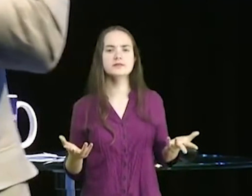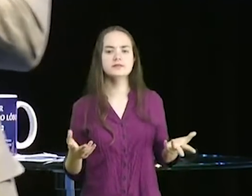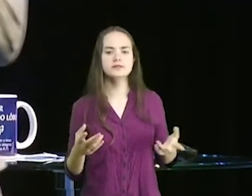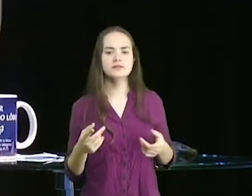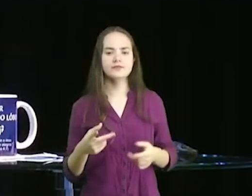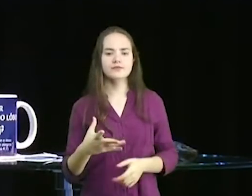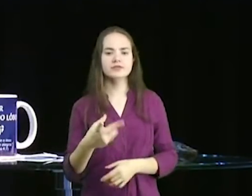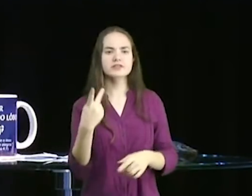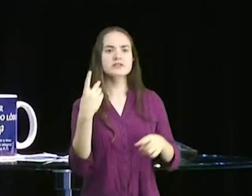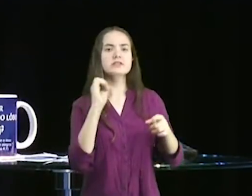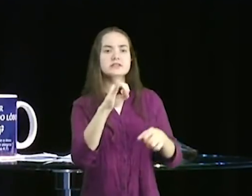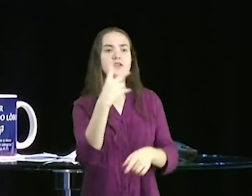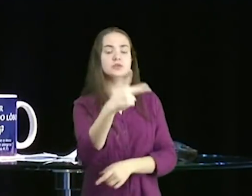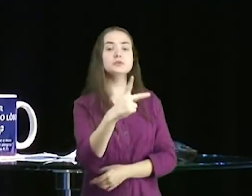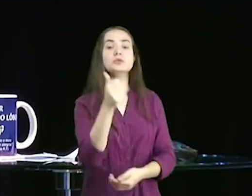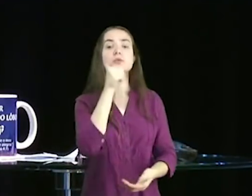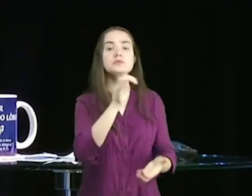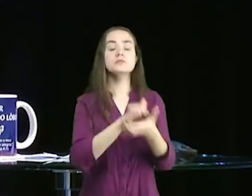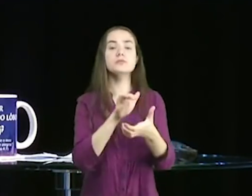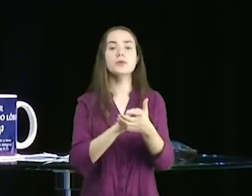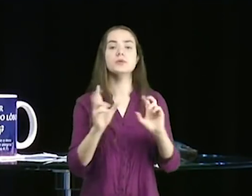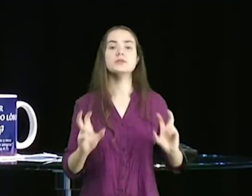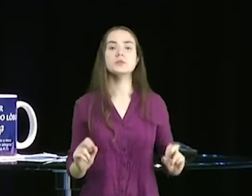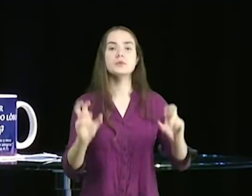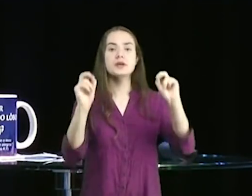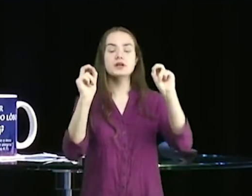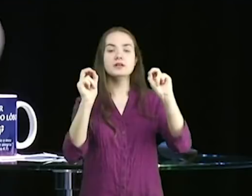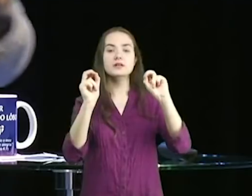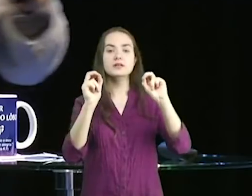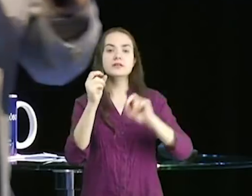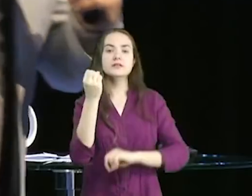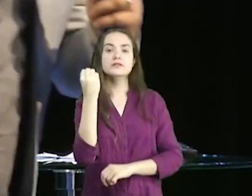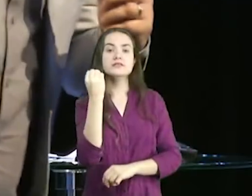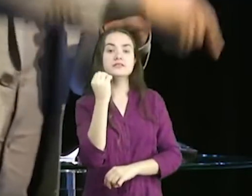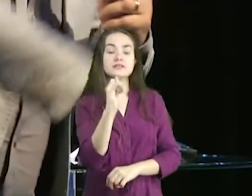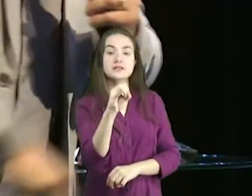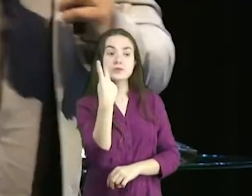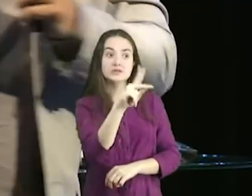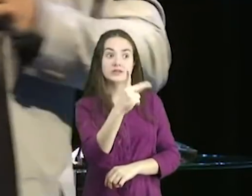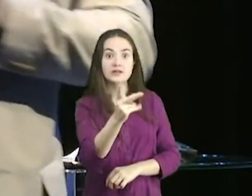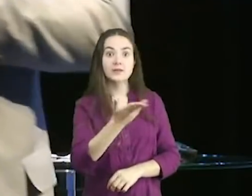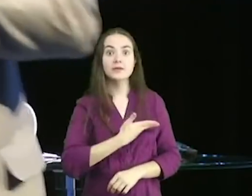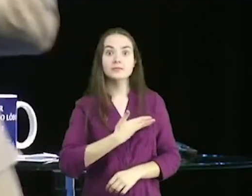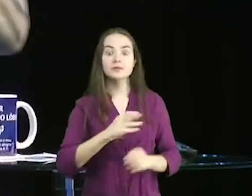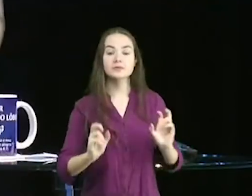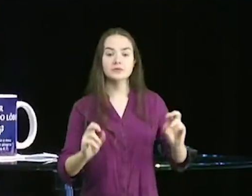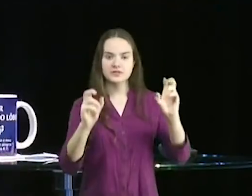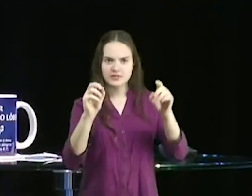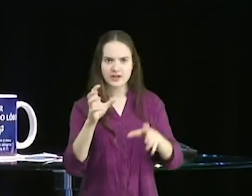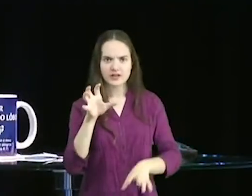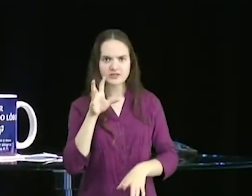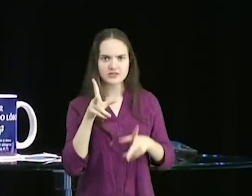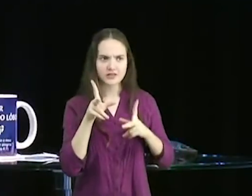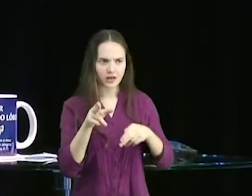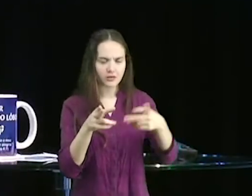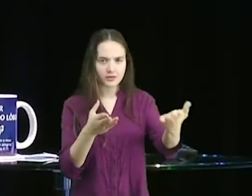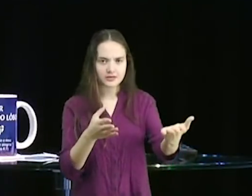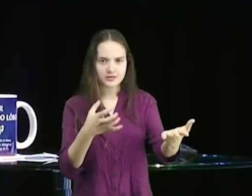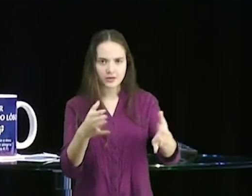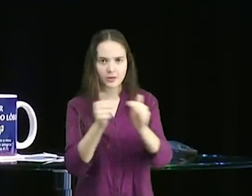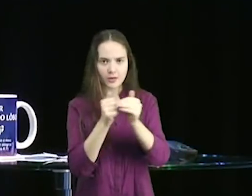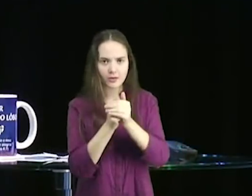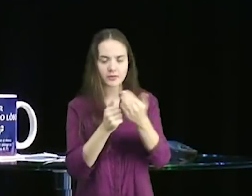se fosse tua esposa com câncer, se fosse teu amigo com câncer, era assim que você ia querer que eu orasse por você?